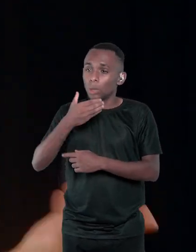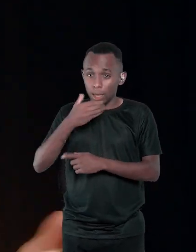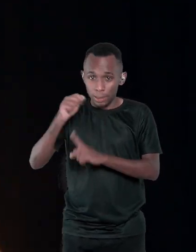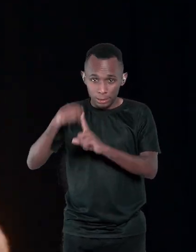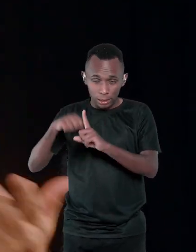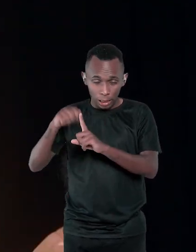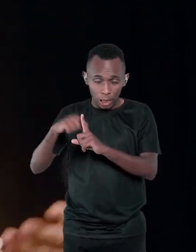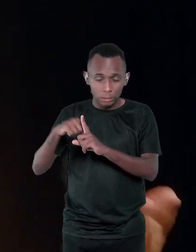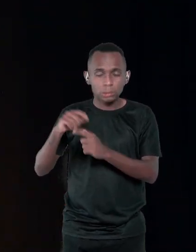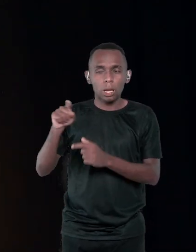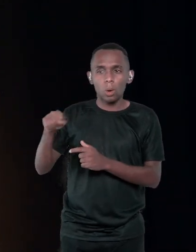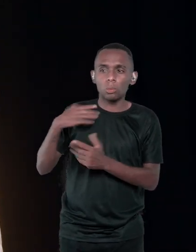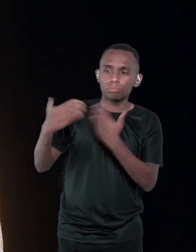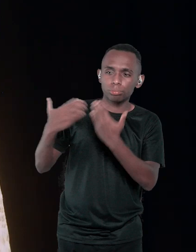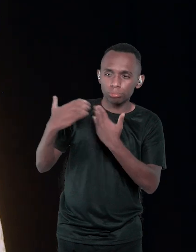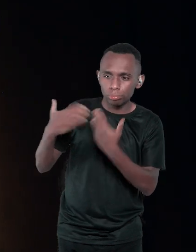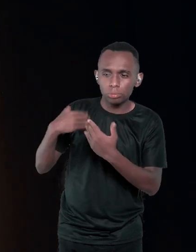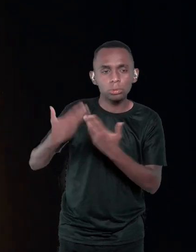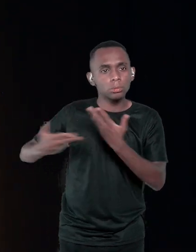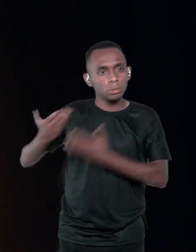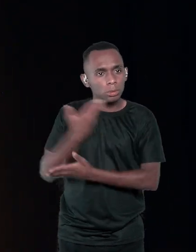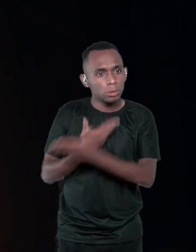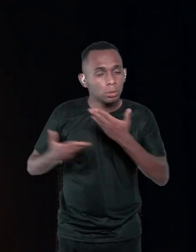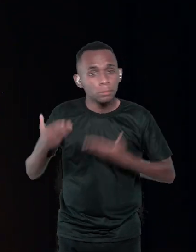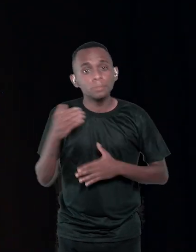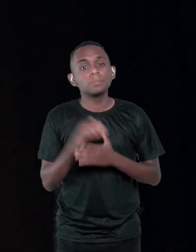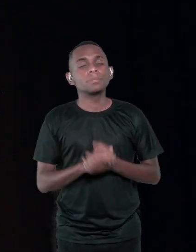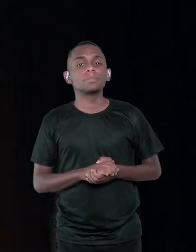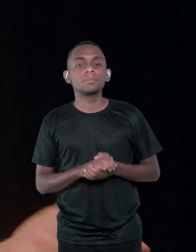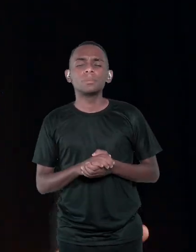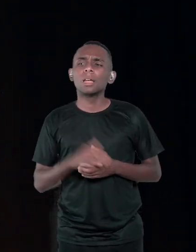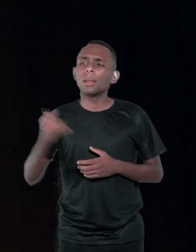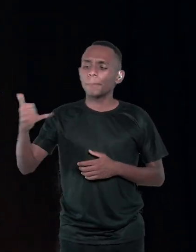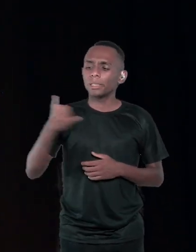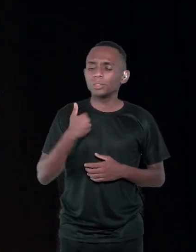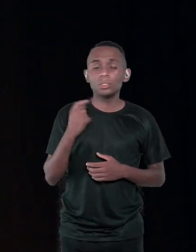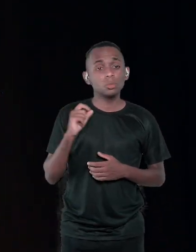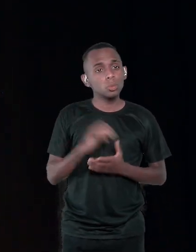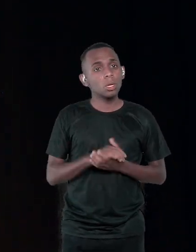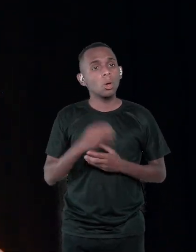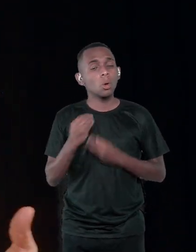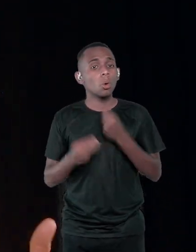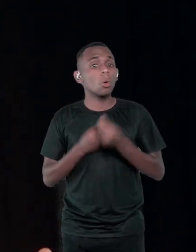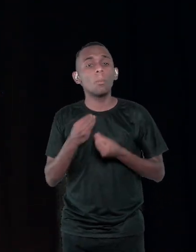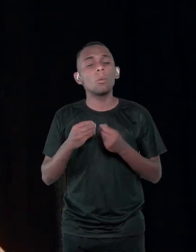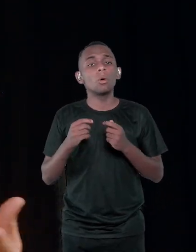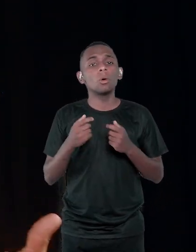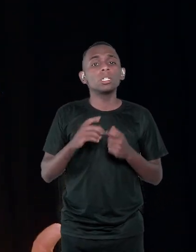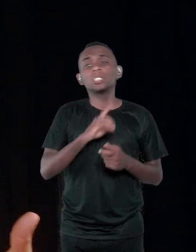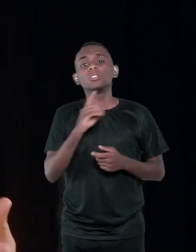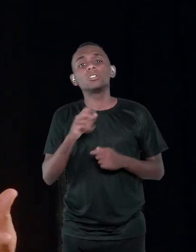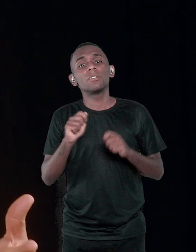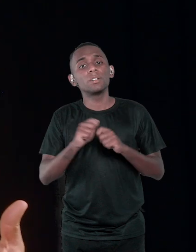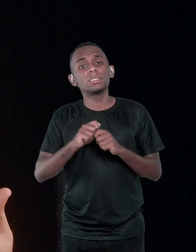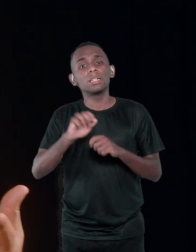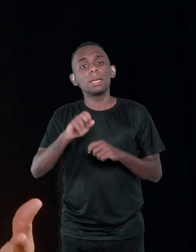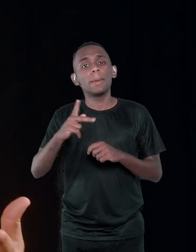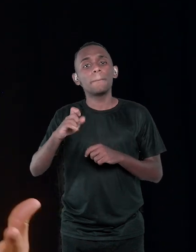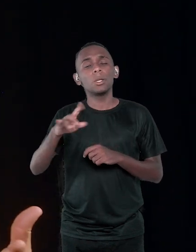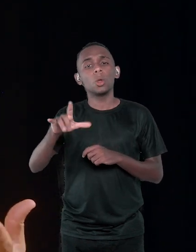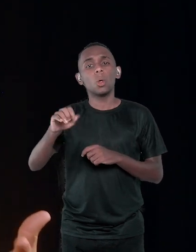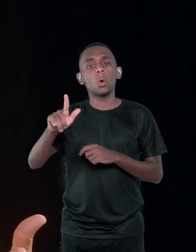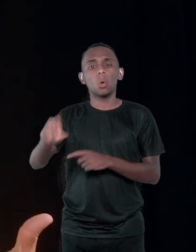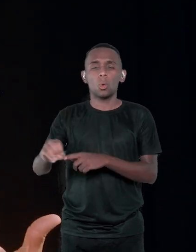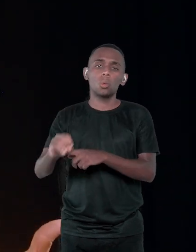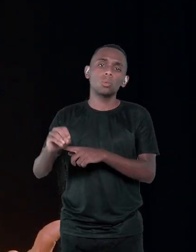a gente falou para desejar Feliz Natal, por isso que eu lembro que foi bem no Natal, e ela disse, quando é que a gente vai fazer o epílogo? Porque